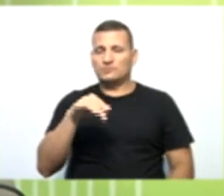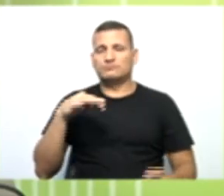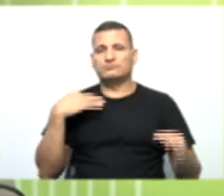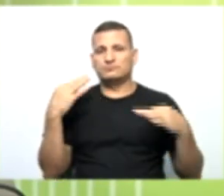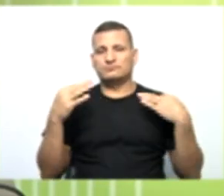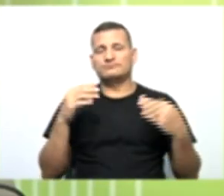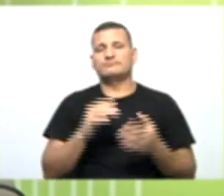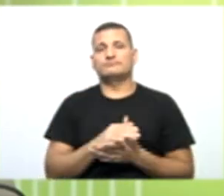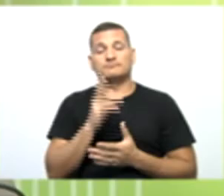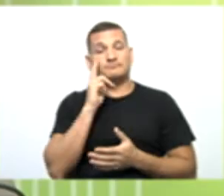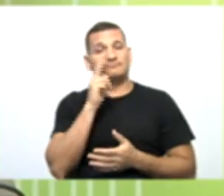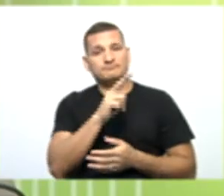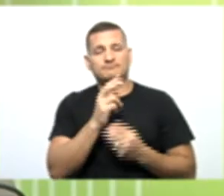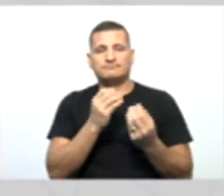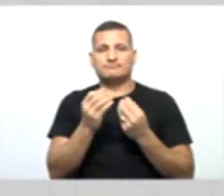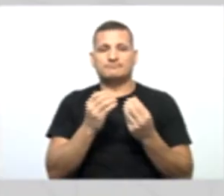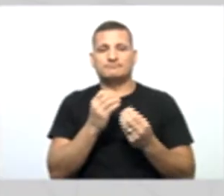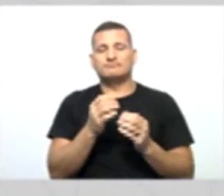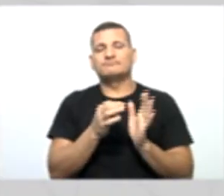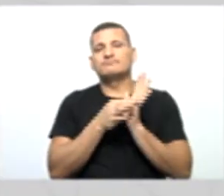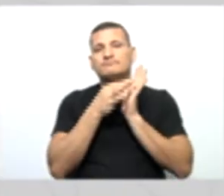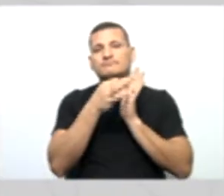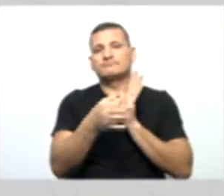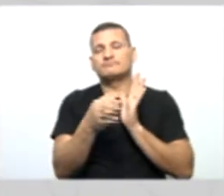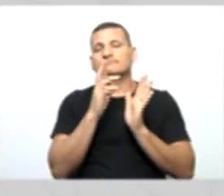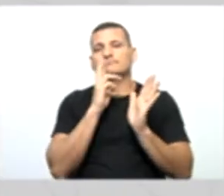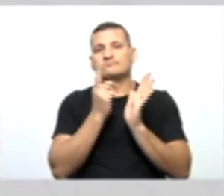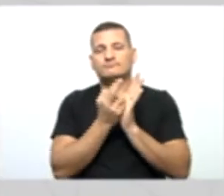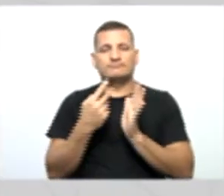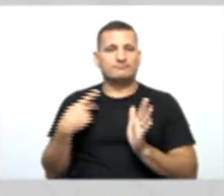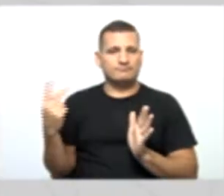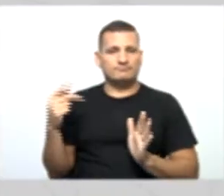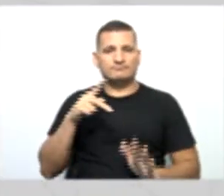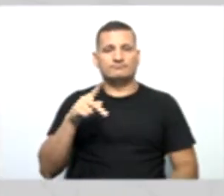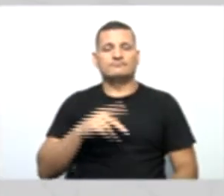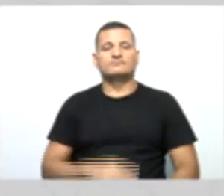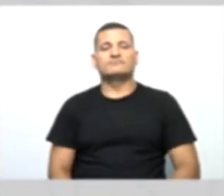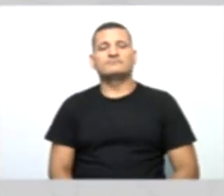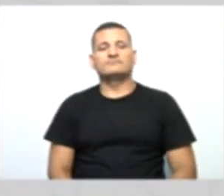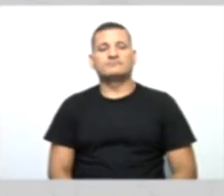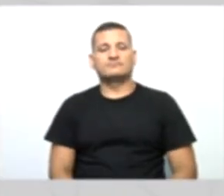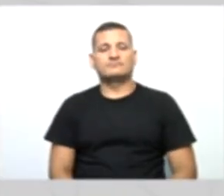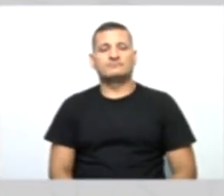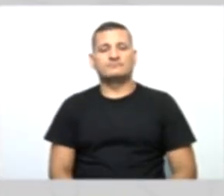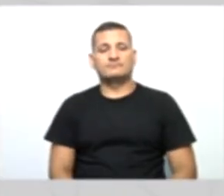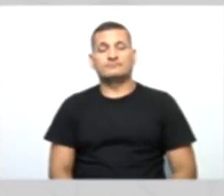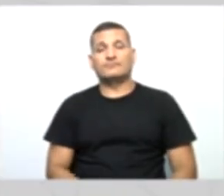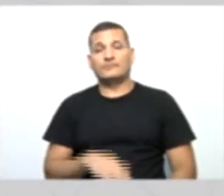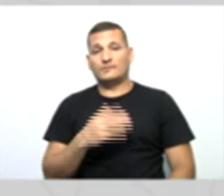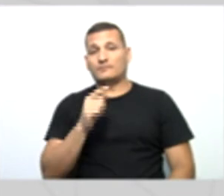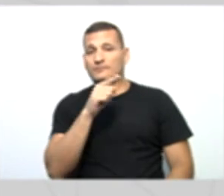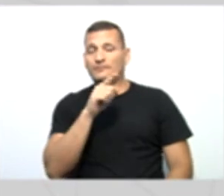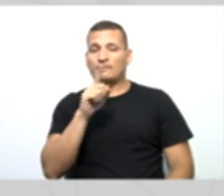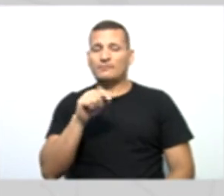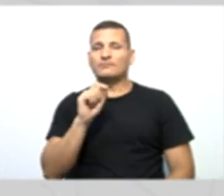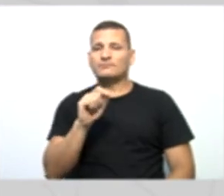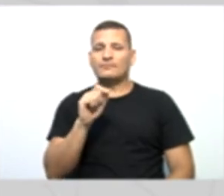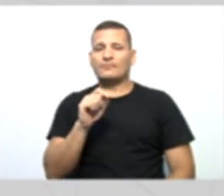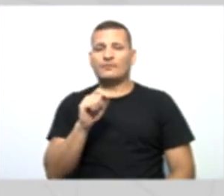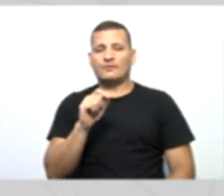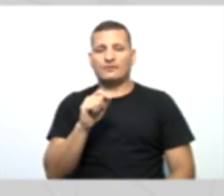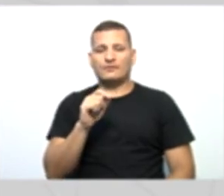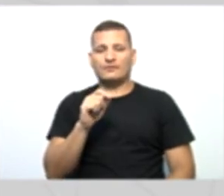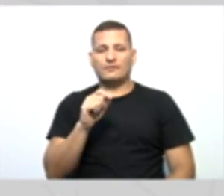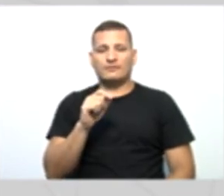turismo. Vamos lá dar uma olhadinha, qual é a sugestão minha e do professor Samuel. Então, a atividade econômica